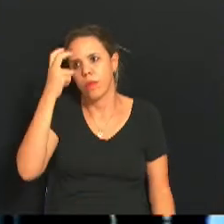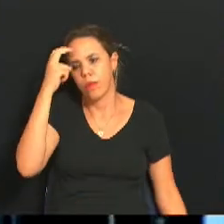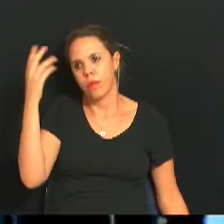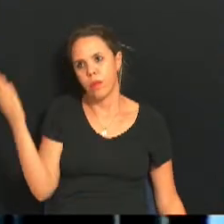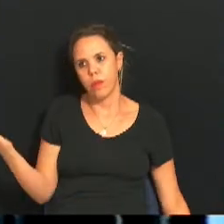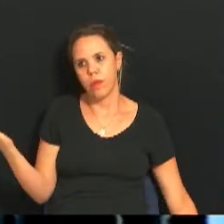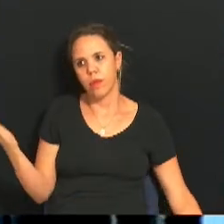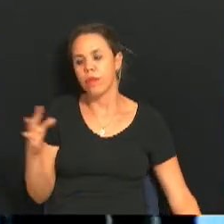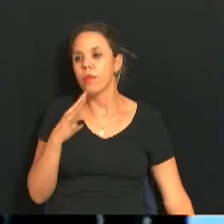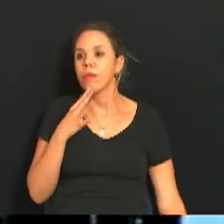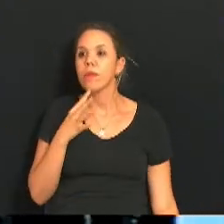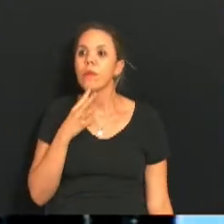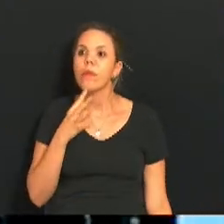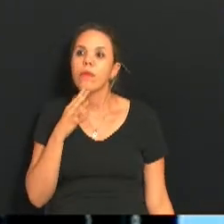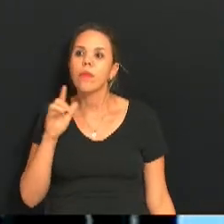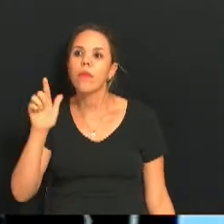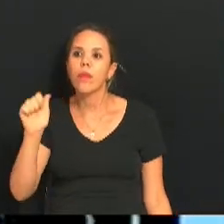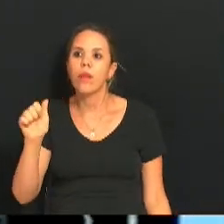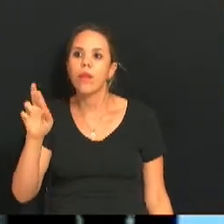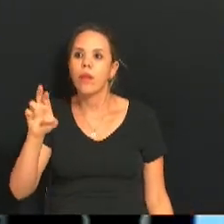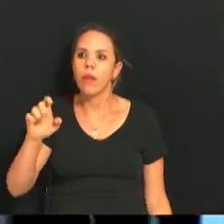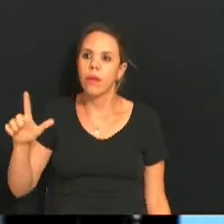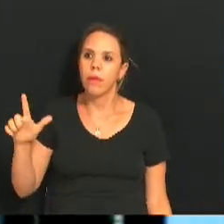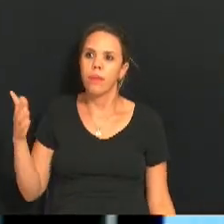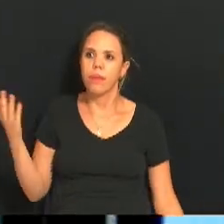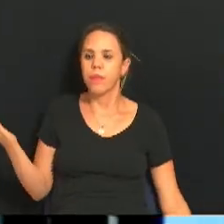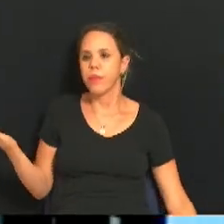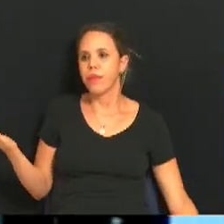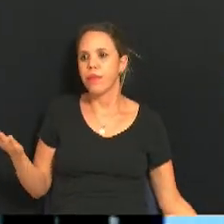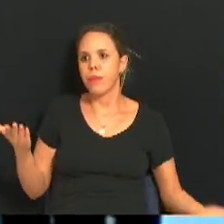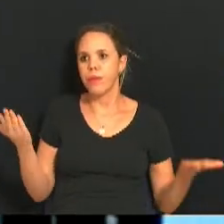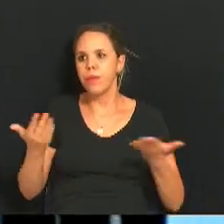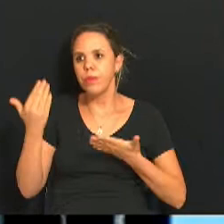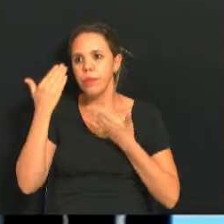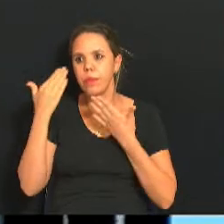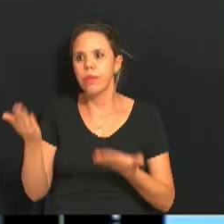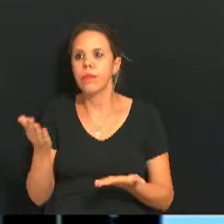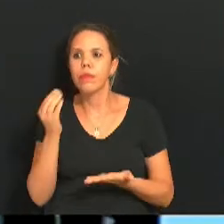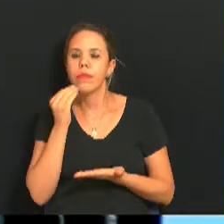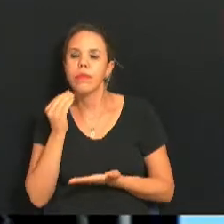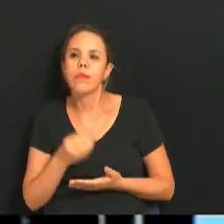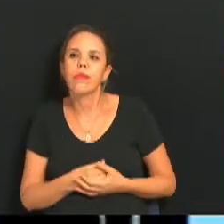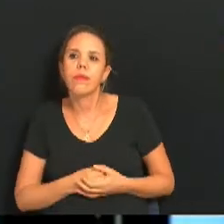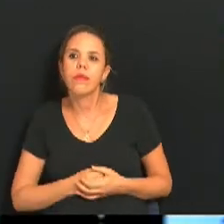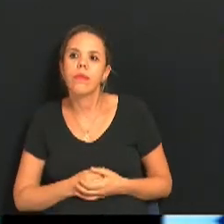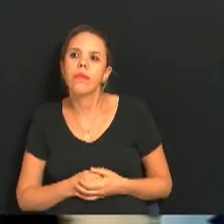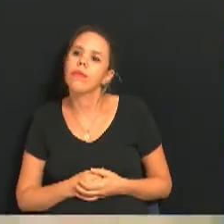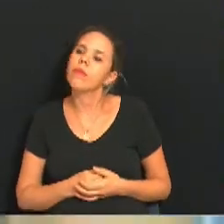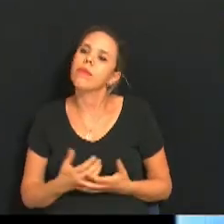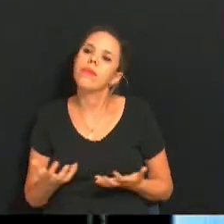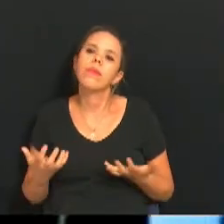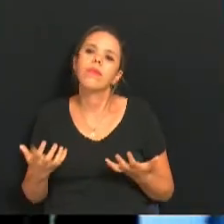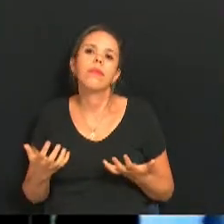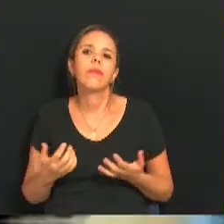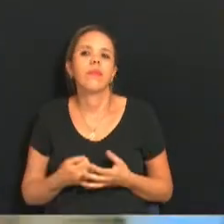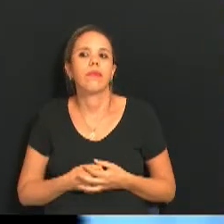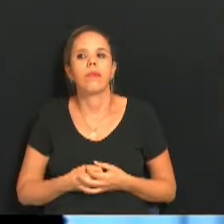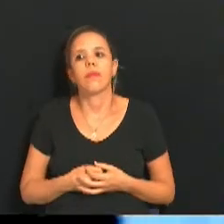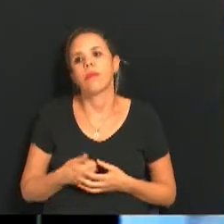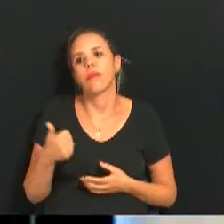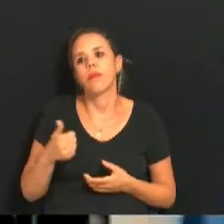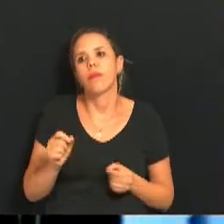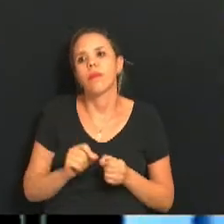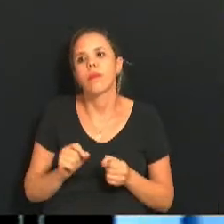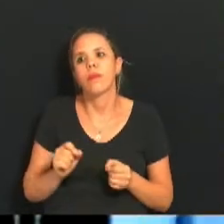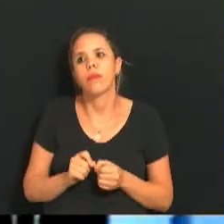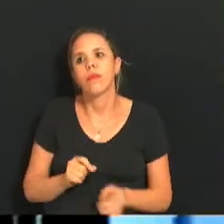vocês parece também Gabriel rapaz a oportunidade vereadora e eu queria primeiro fazer